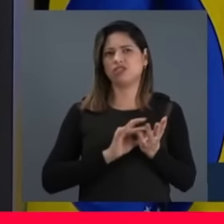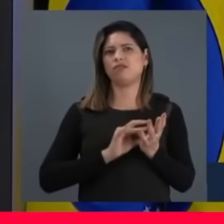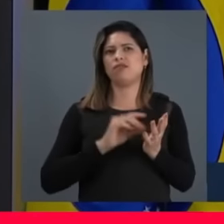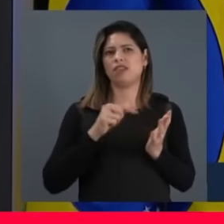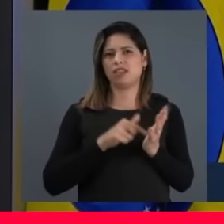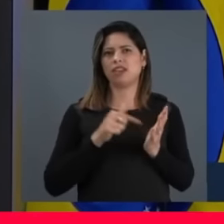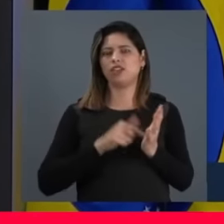pelo seu esforço